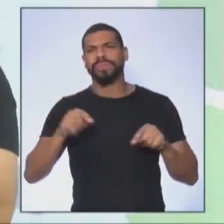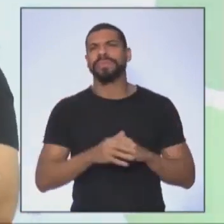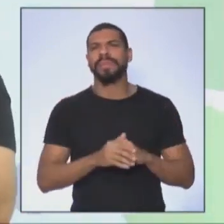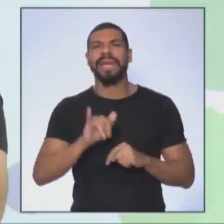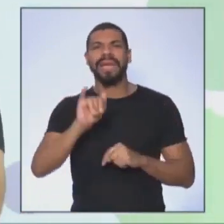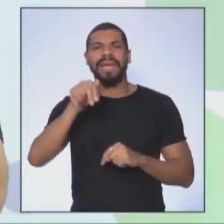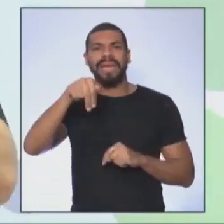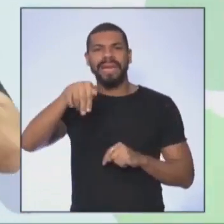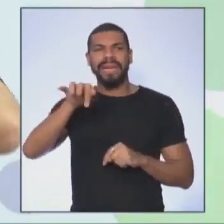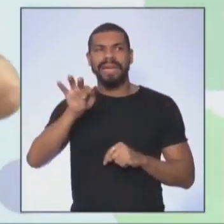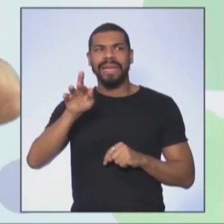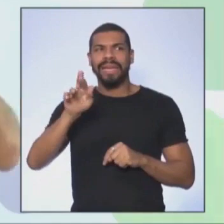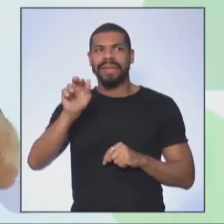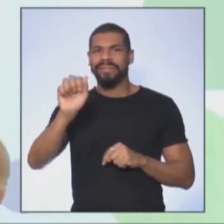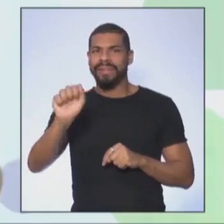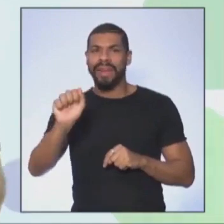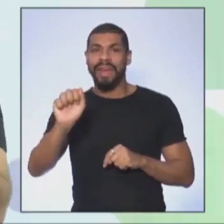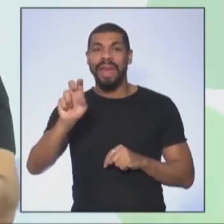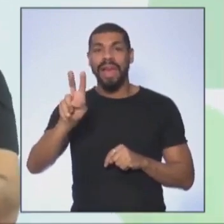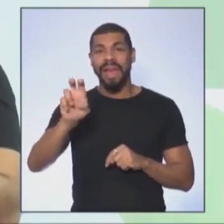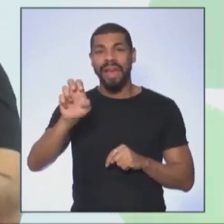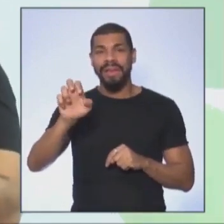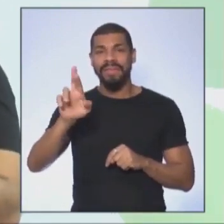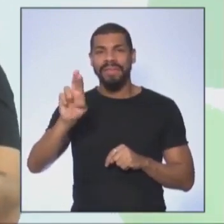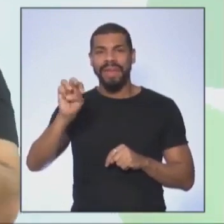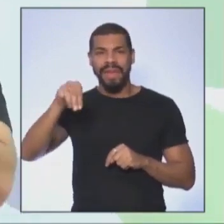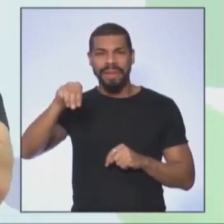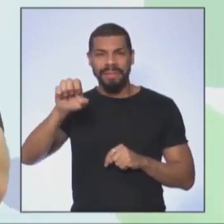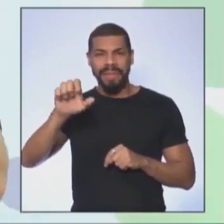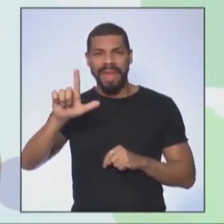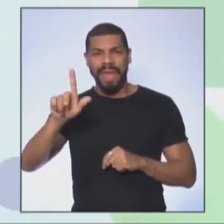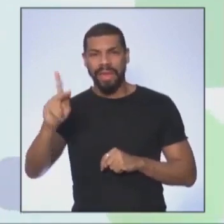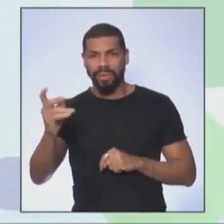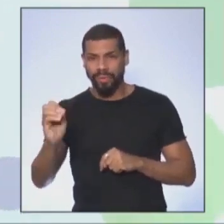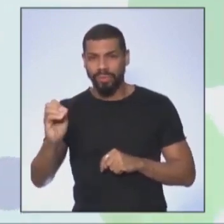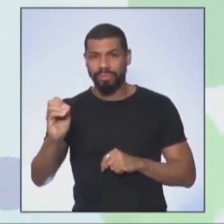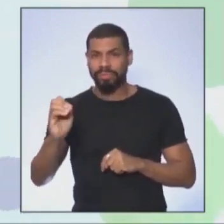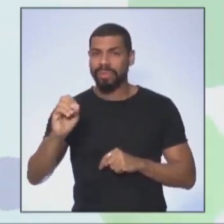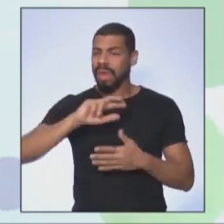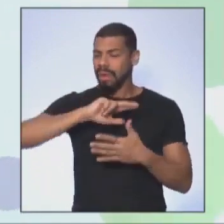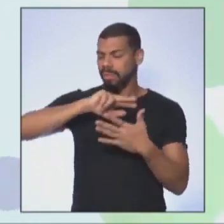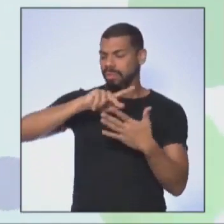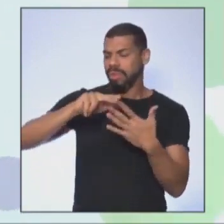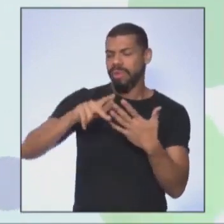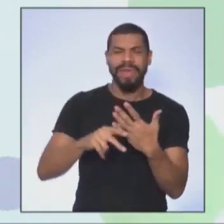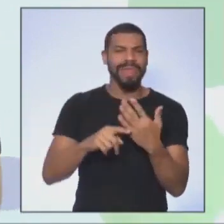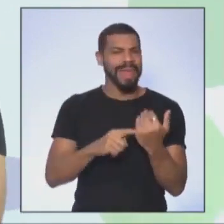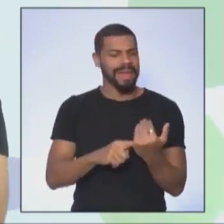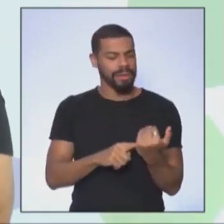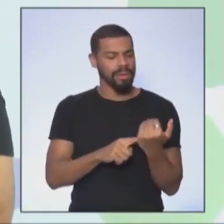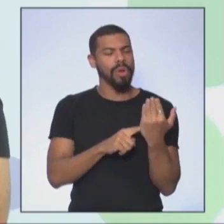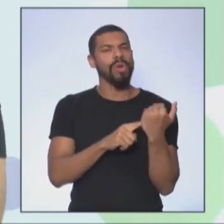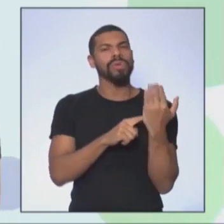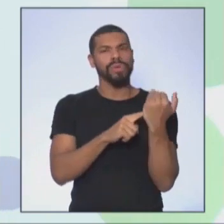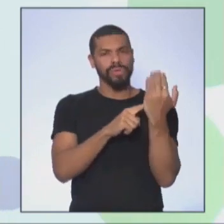onda. Então, para diferentes tipos de ondas, existem diferentes tecnologias que podem